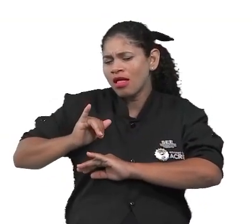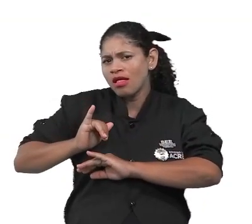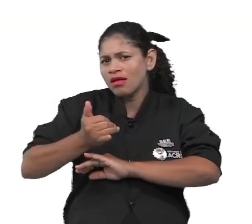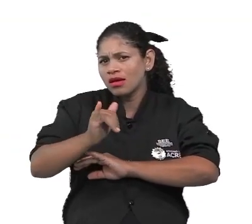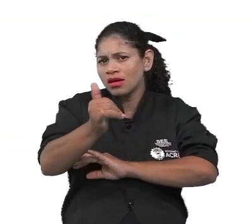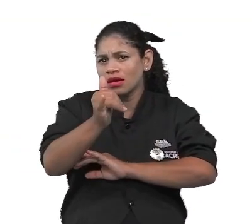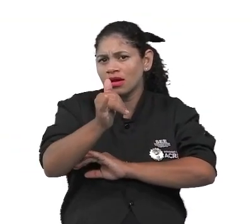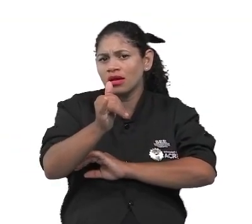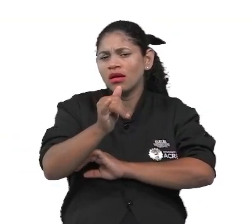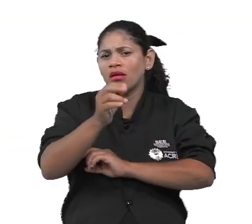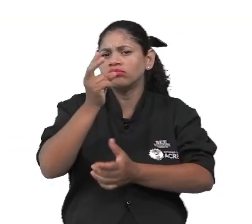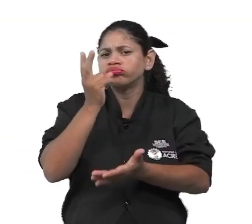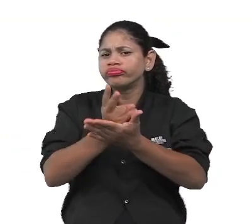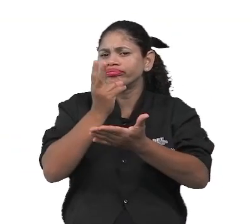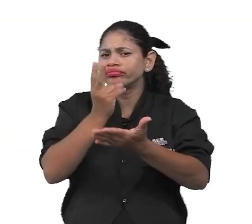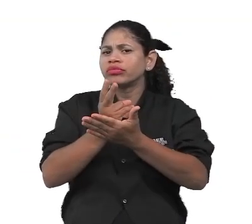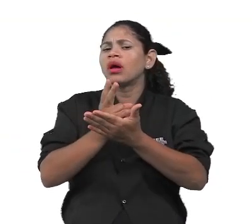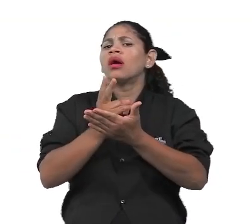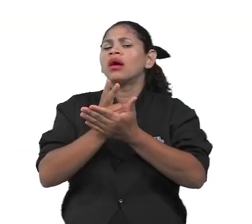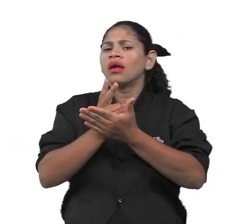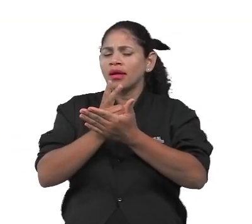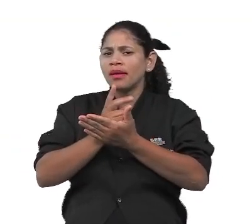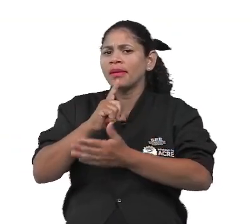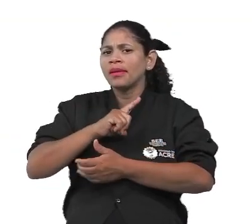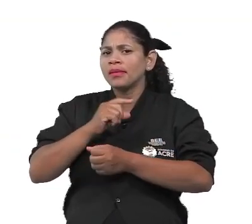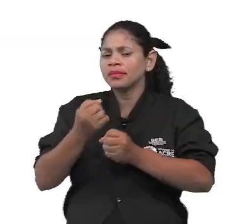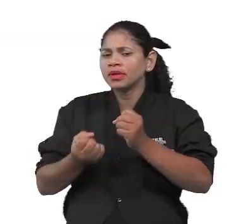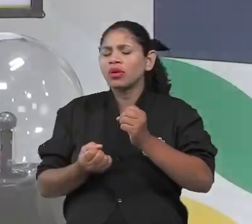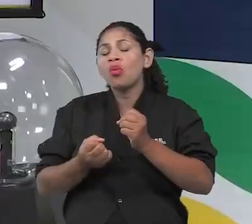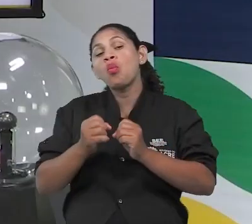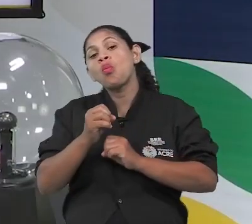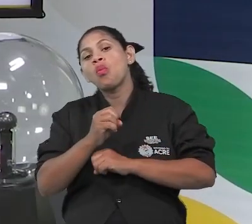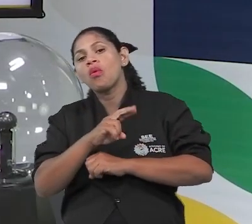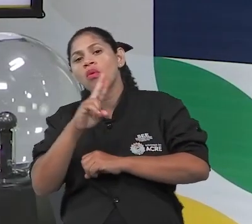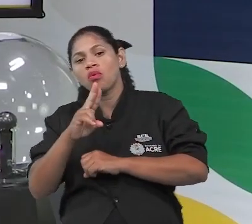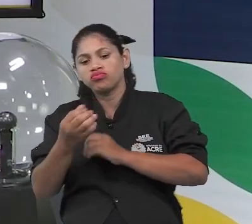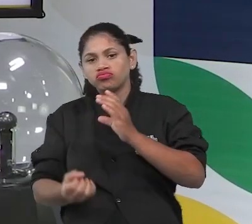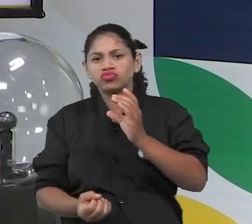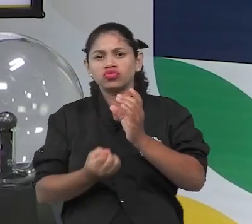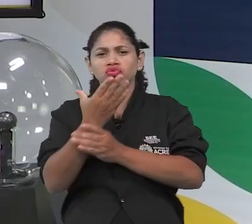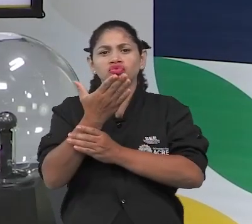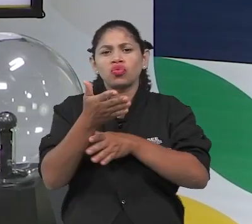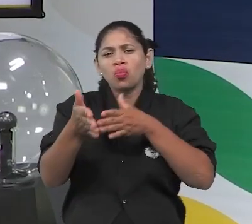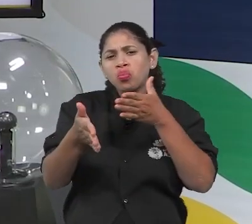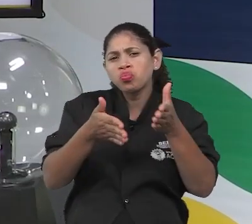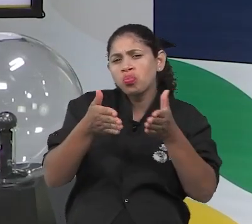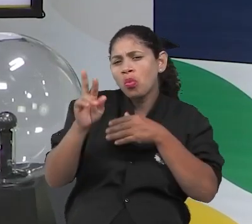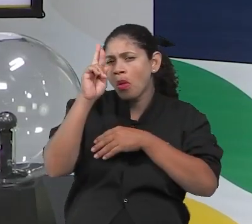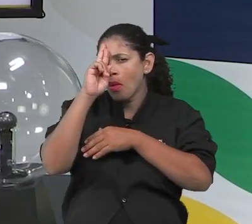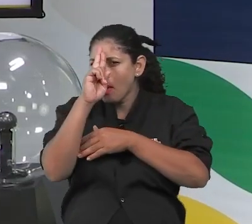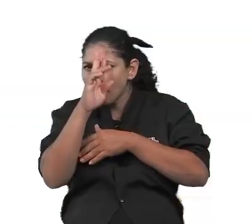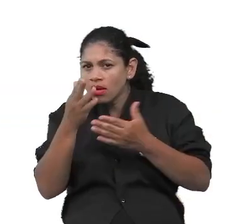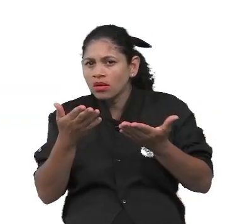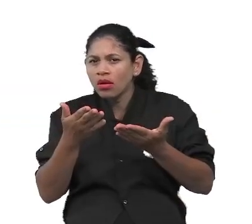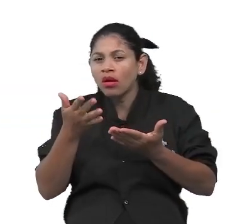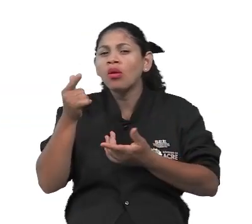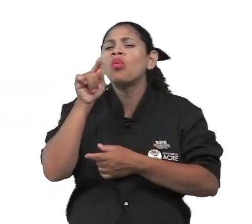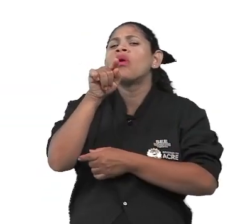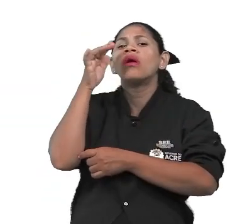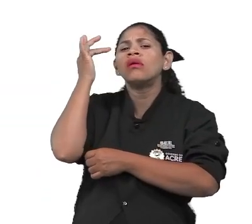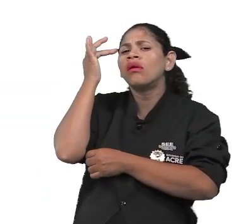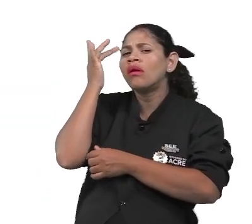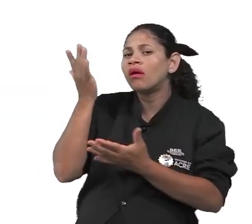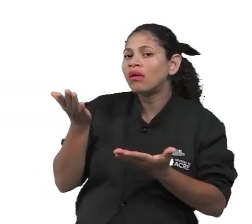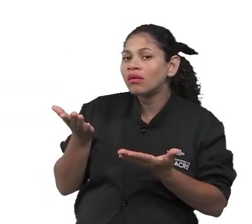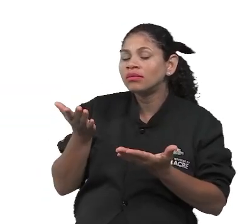existiu ou ela foi criada em algum momento da história? Já pararam para pensar sobre isso? Então, gente, a eletricidade, ela não